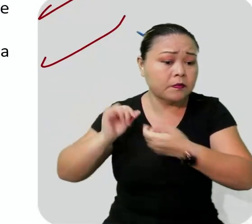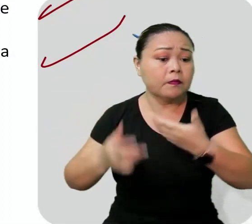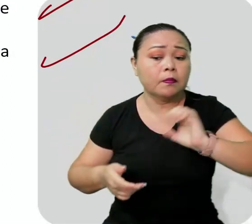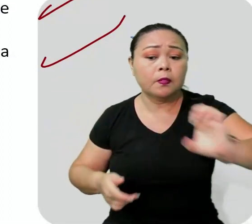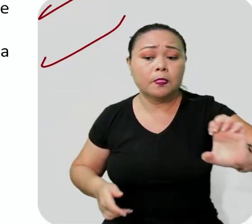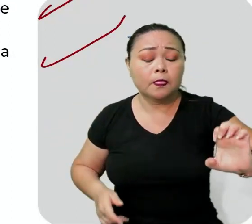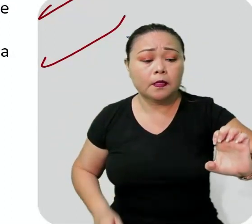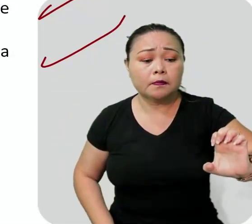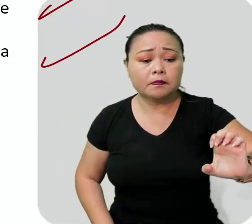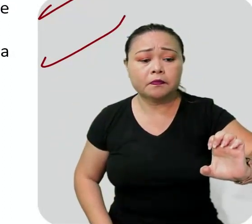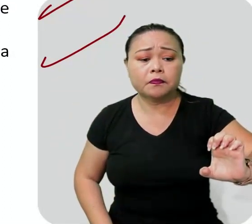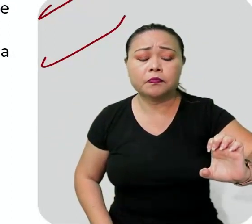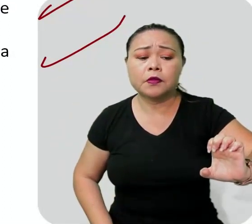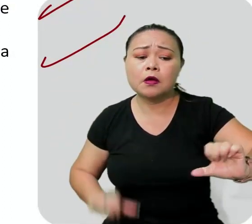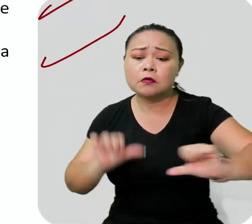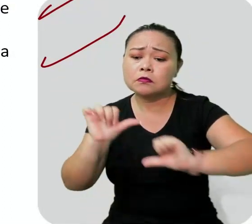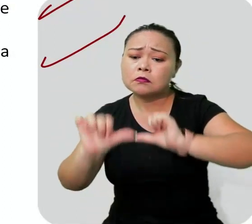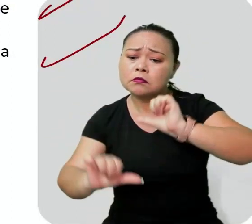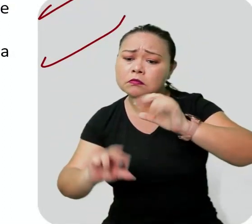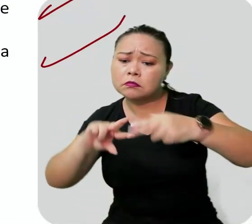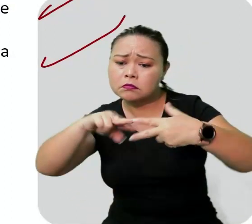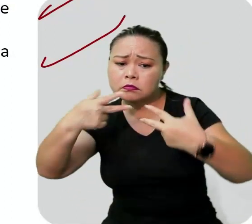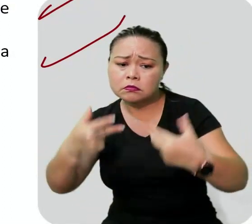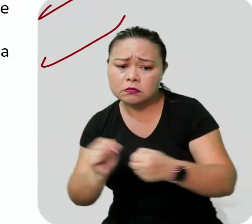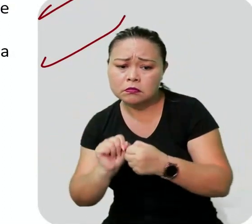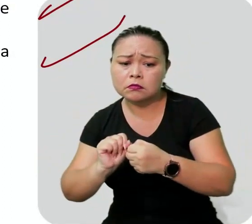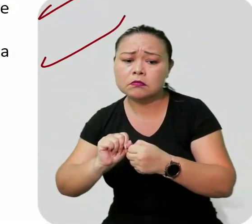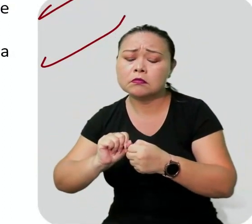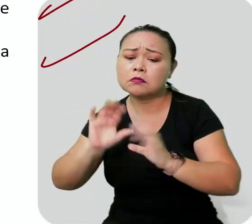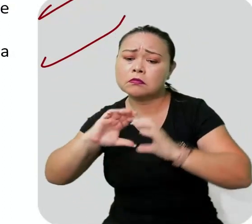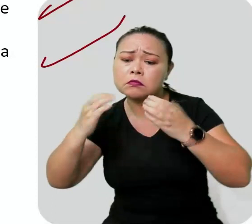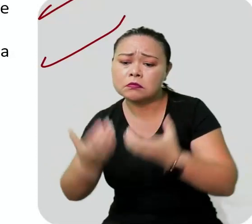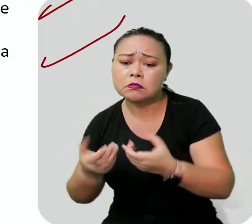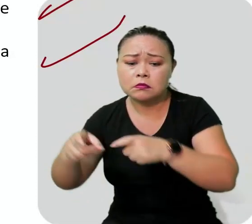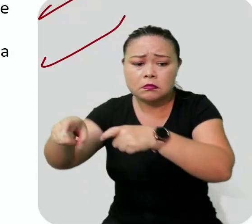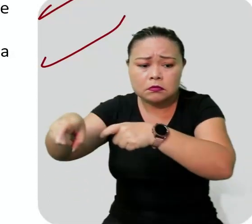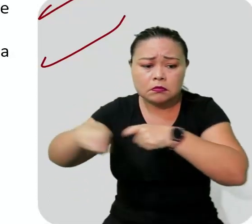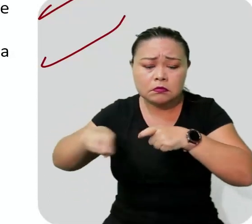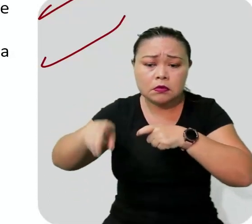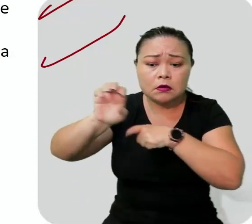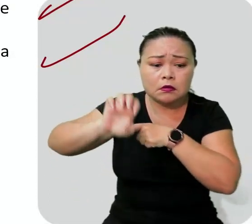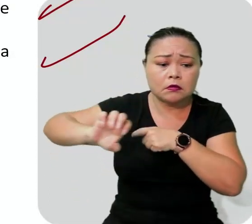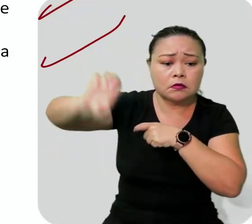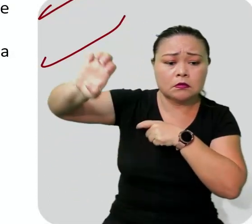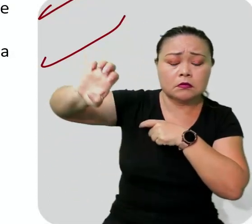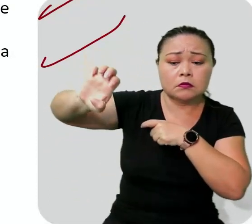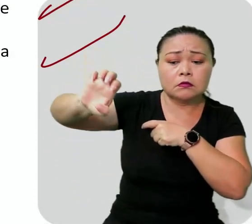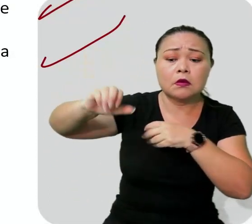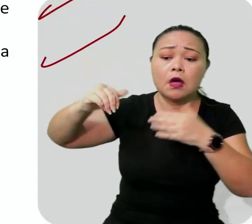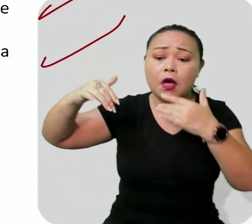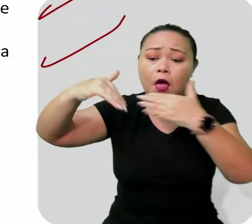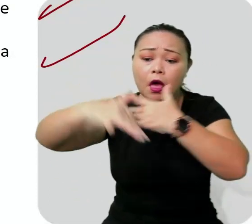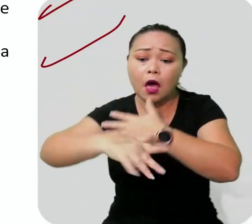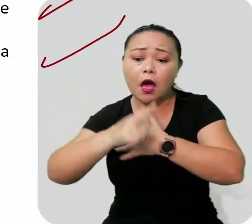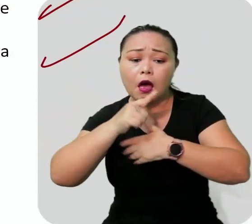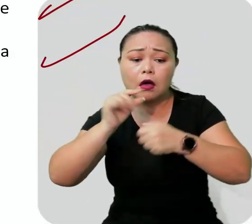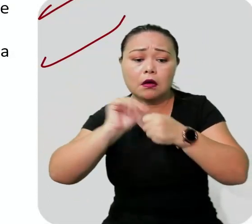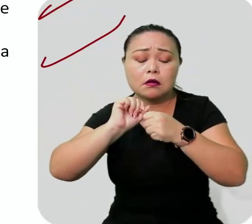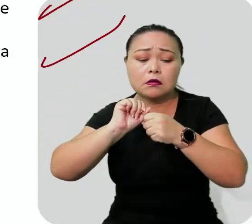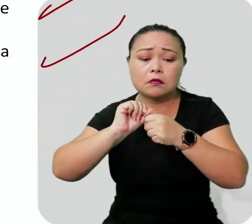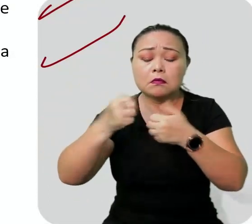letra E. Modificados geneticamente por comunidades agrícolas da Europa